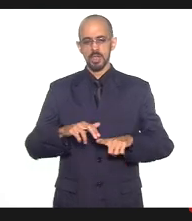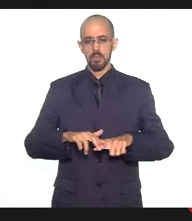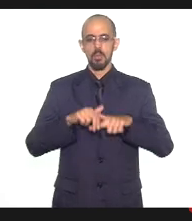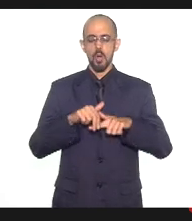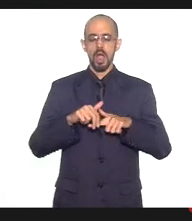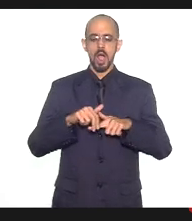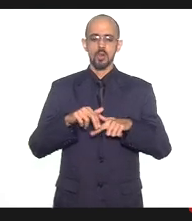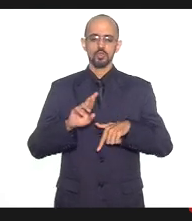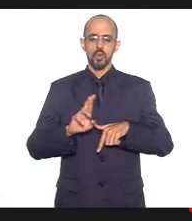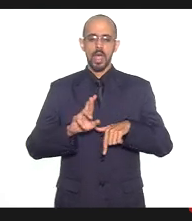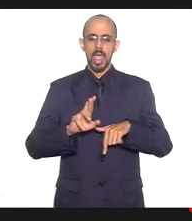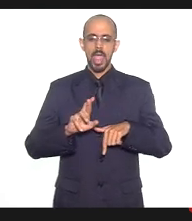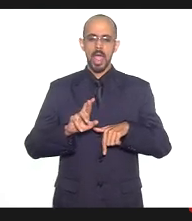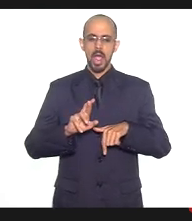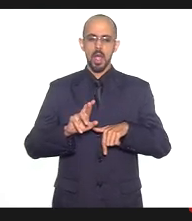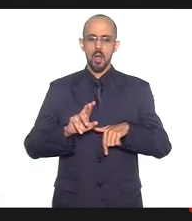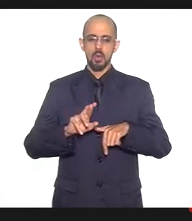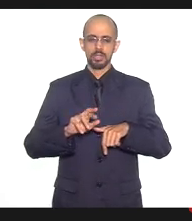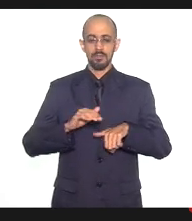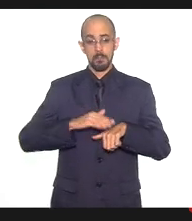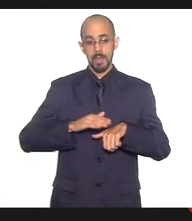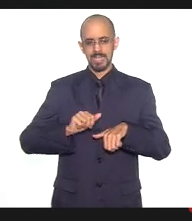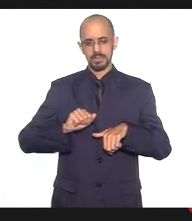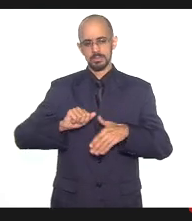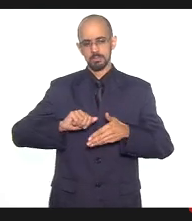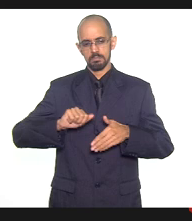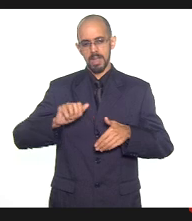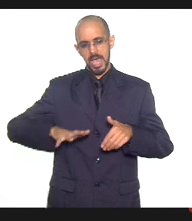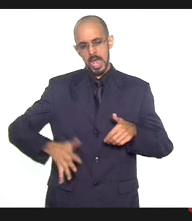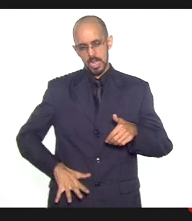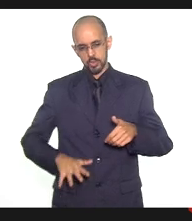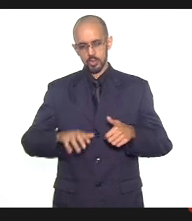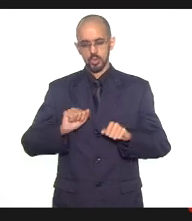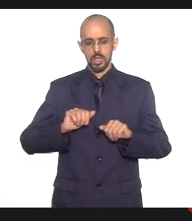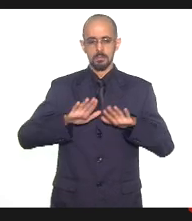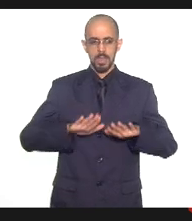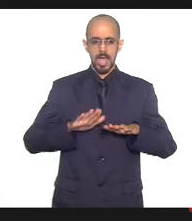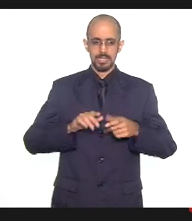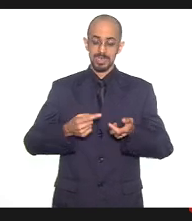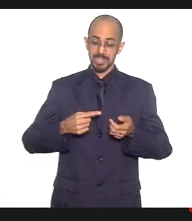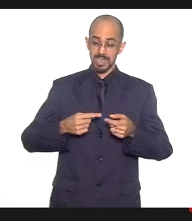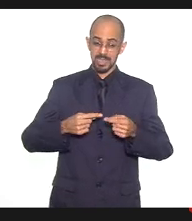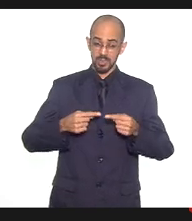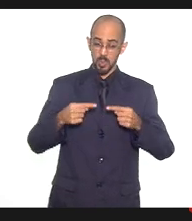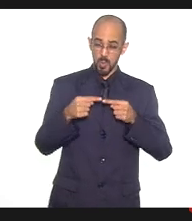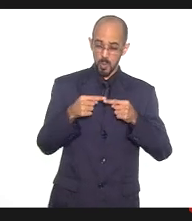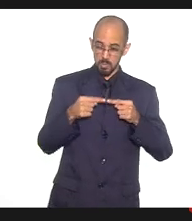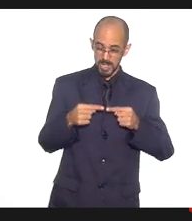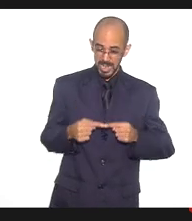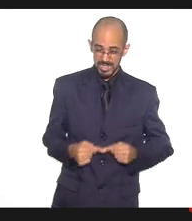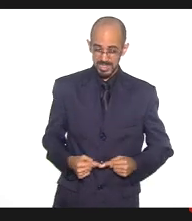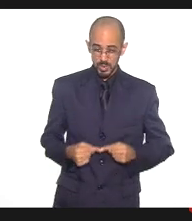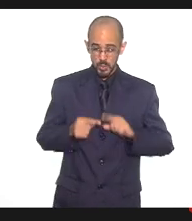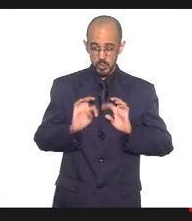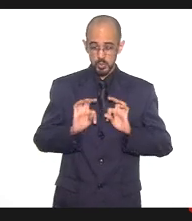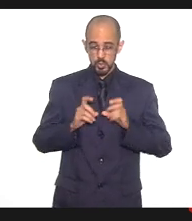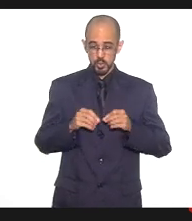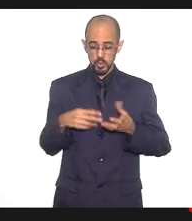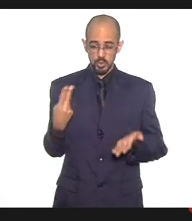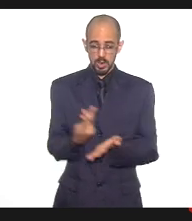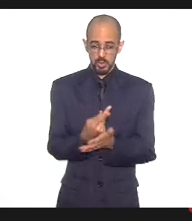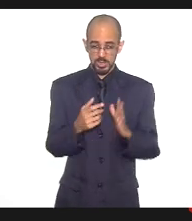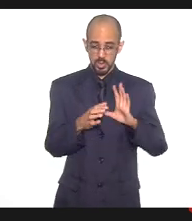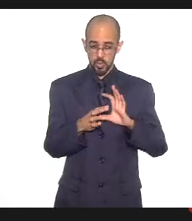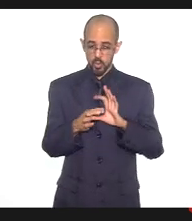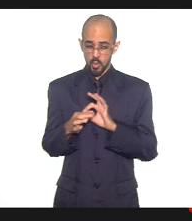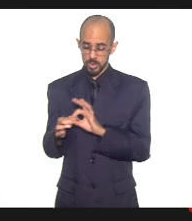real. Apesar dessa desvalorização, a combinação da queda de preço com a variação cambial, isso foi mencionado pela